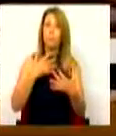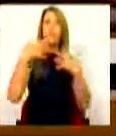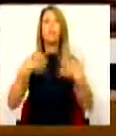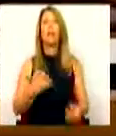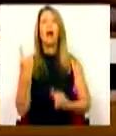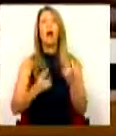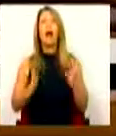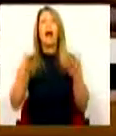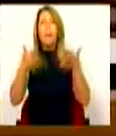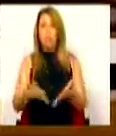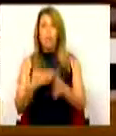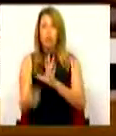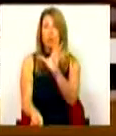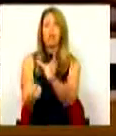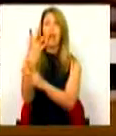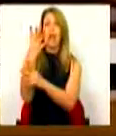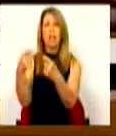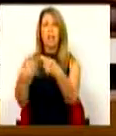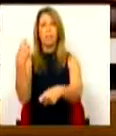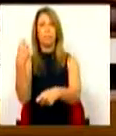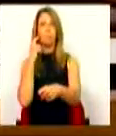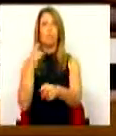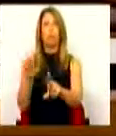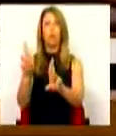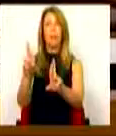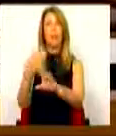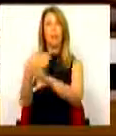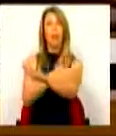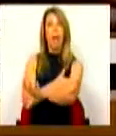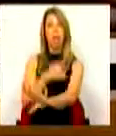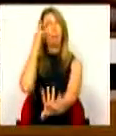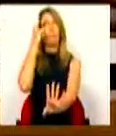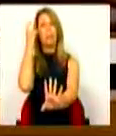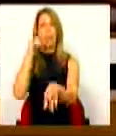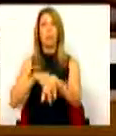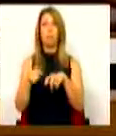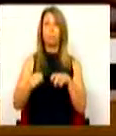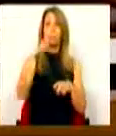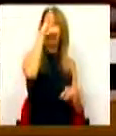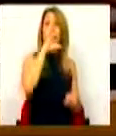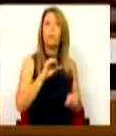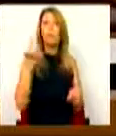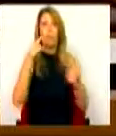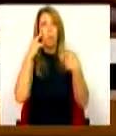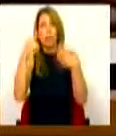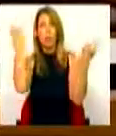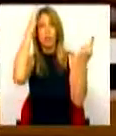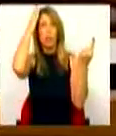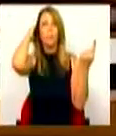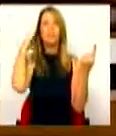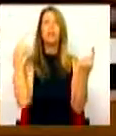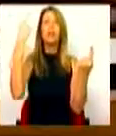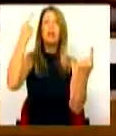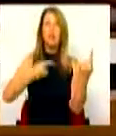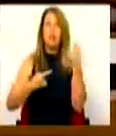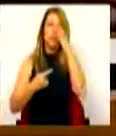abordagens implementadas não correspondem totalmente às expectativas definidas para esta legislatura, também é demonstrável que as